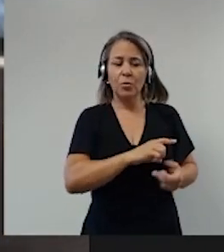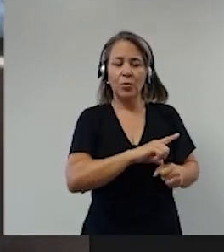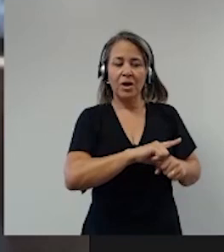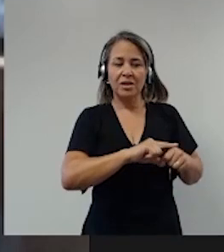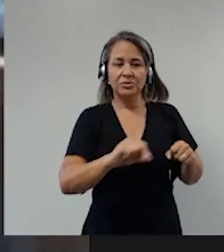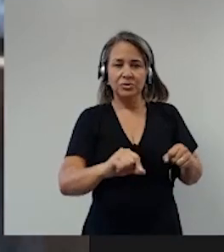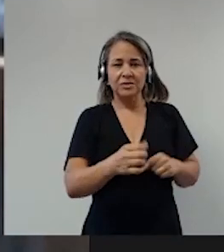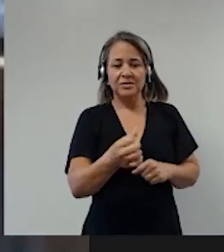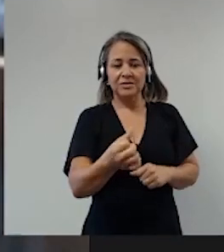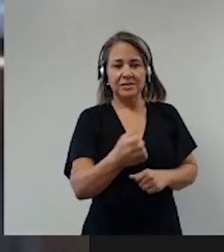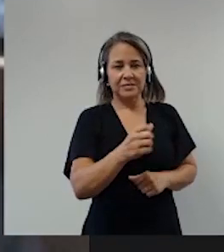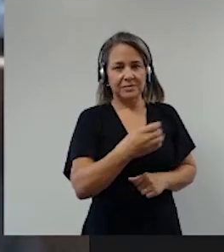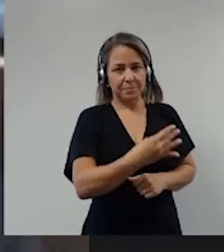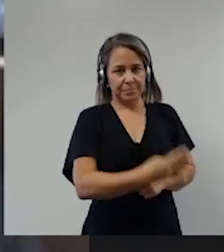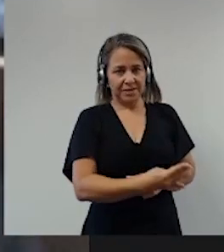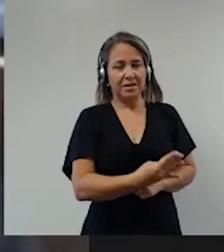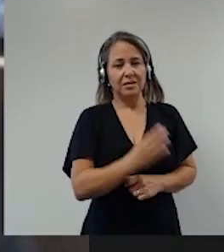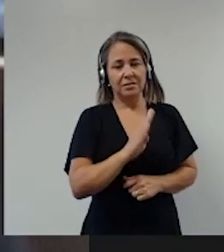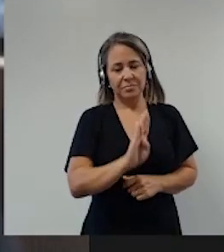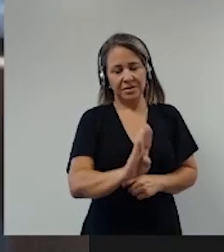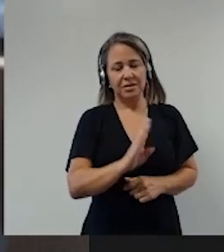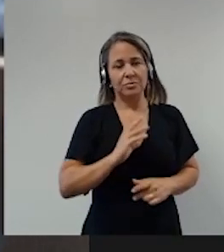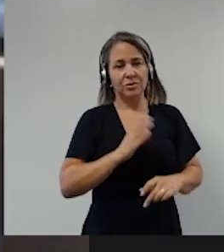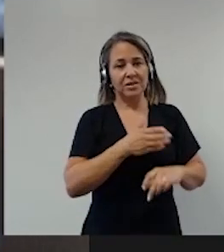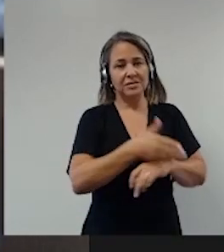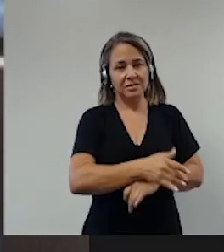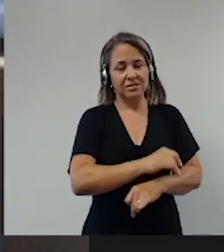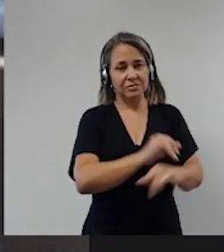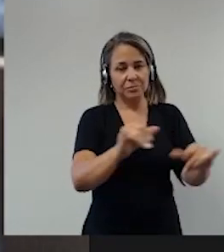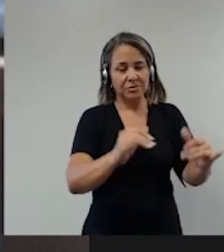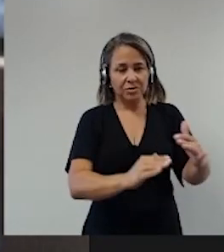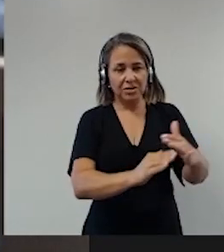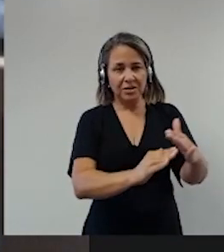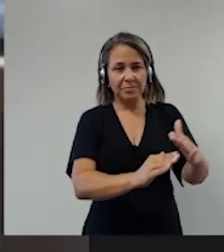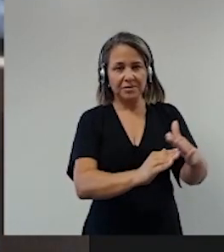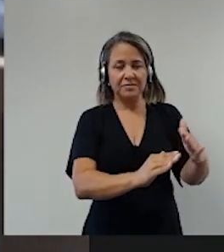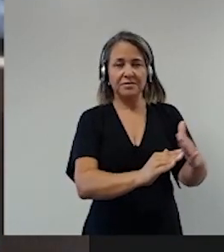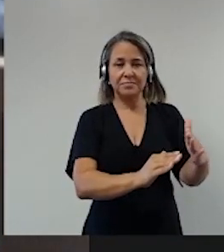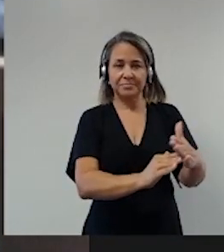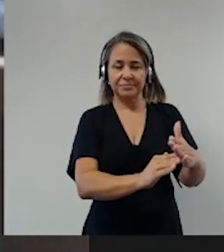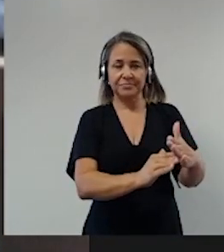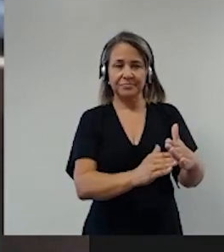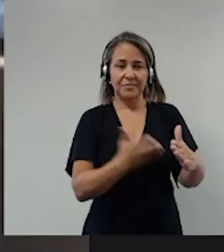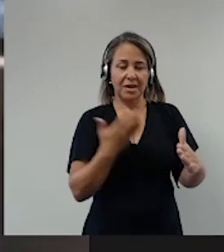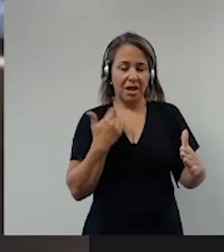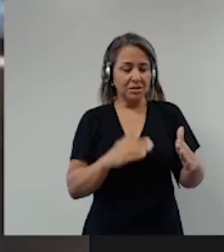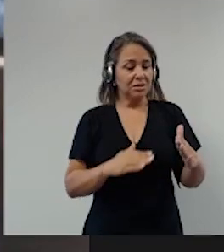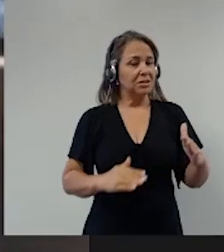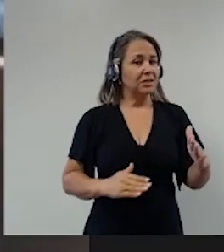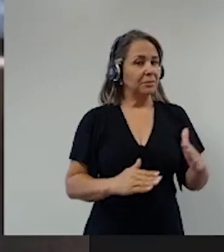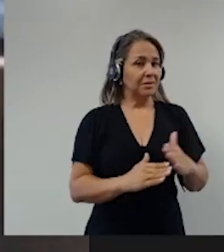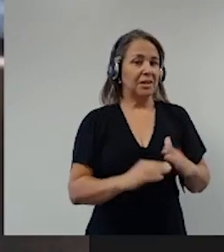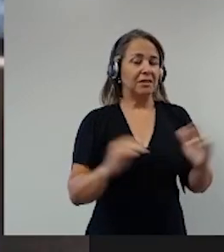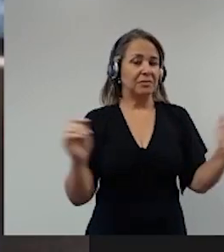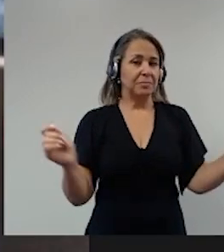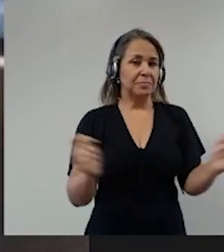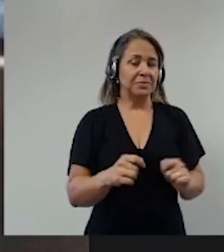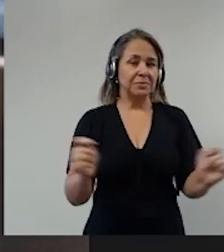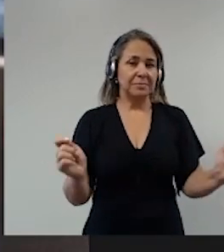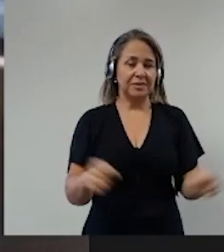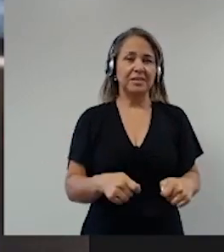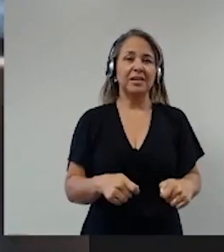6b na Lei de Acesso à Informação, no qual limitava a possibilidade, né,